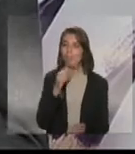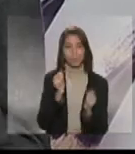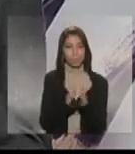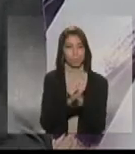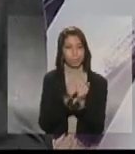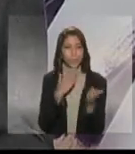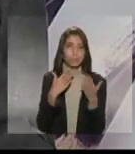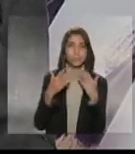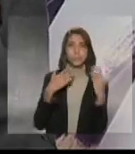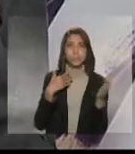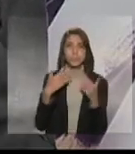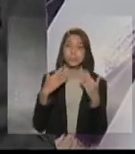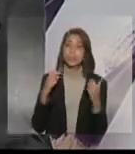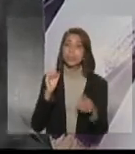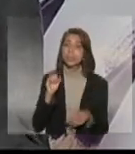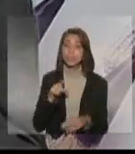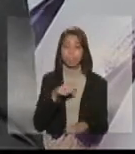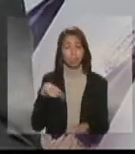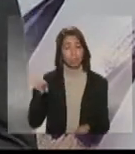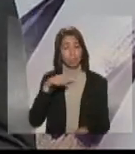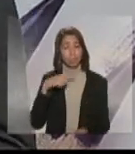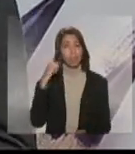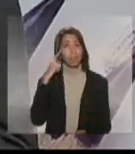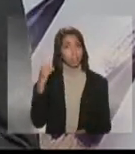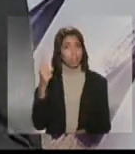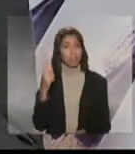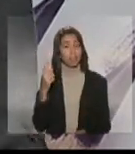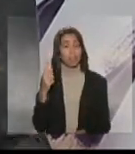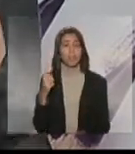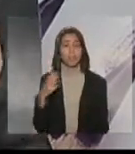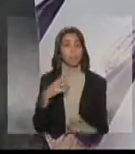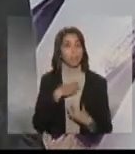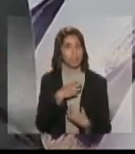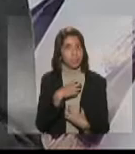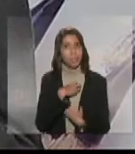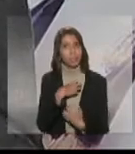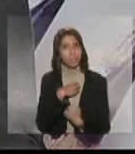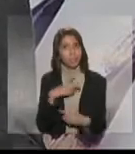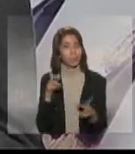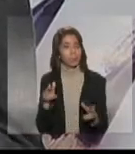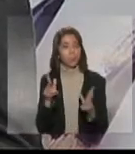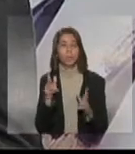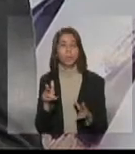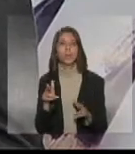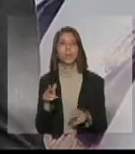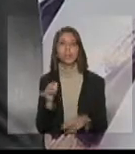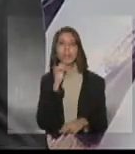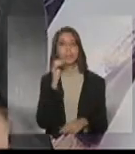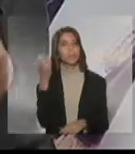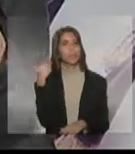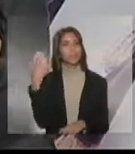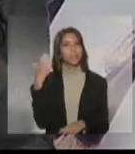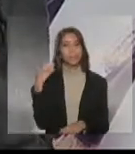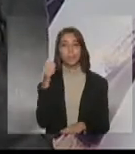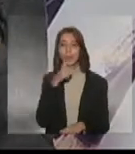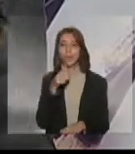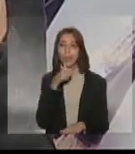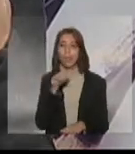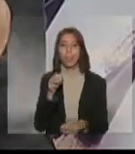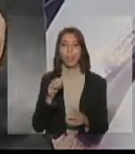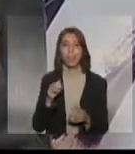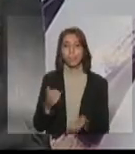eu tô conversando né gente se vocês lembrarem tem certeza que a sensação vai ser muito parecida quando vocês